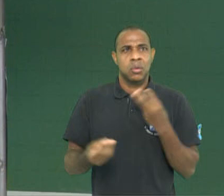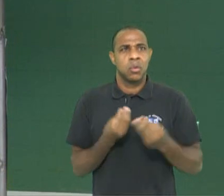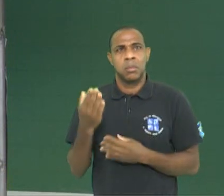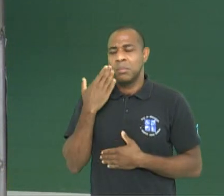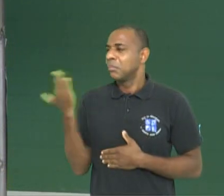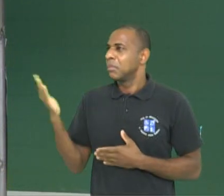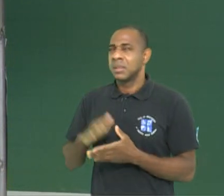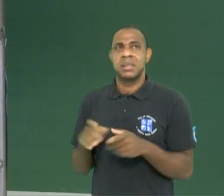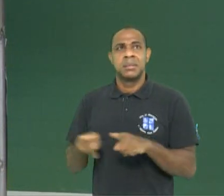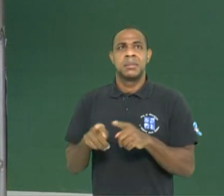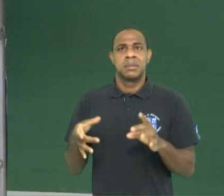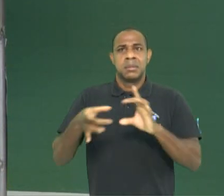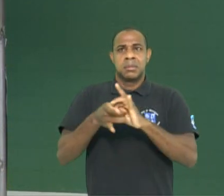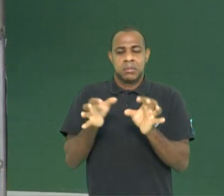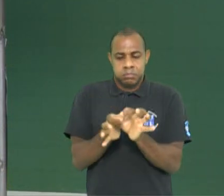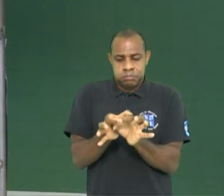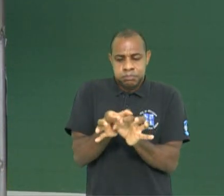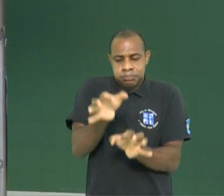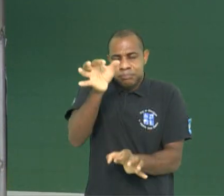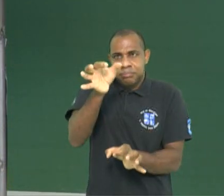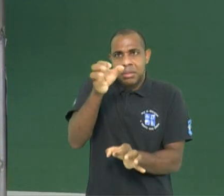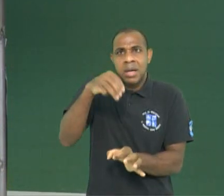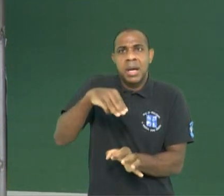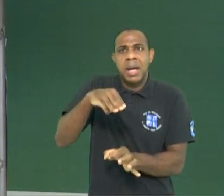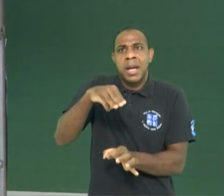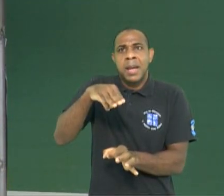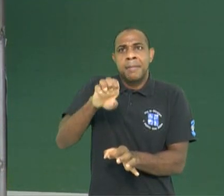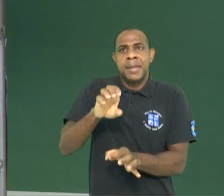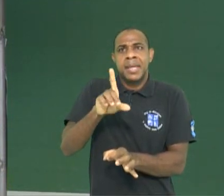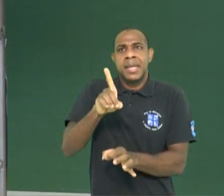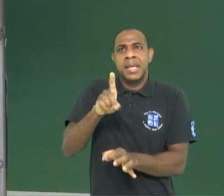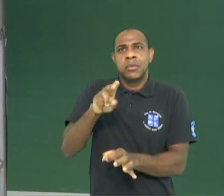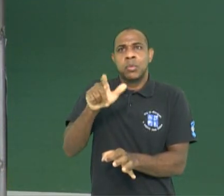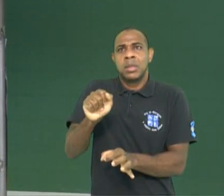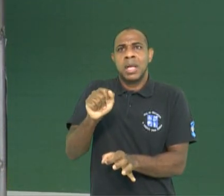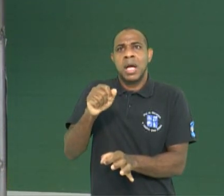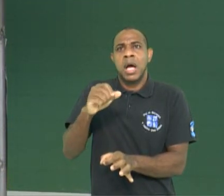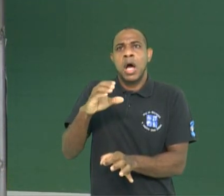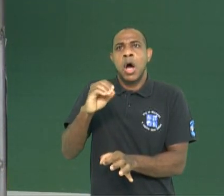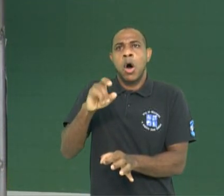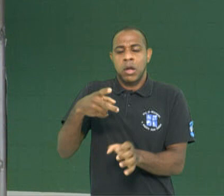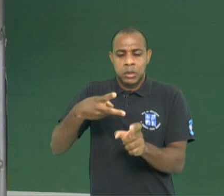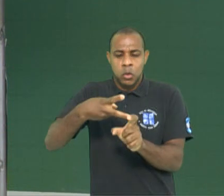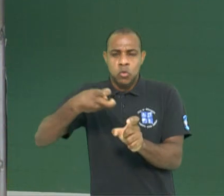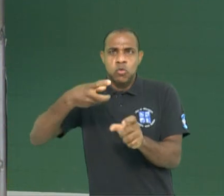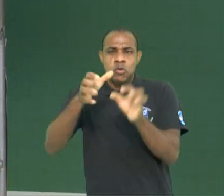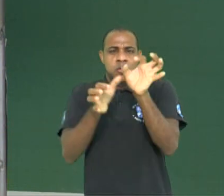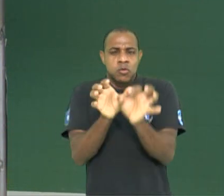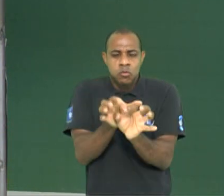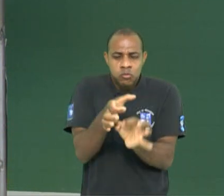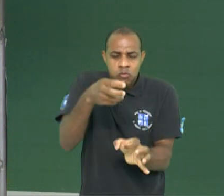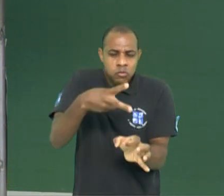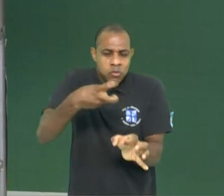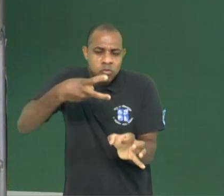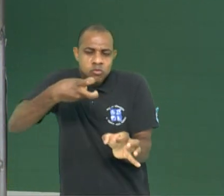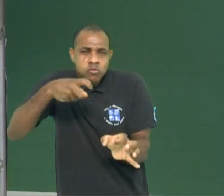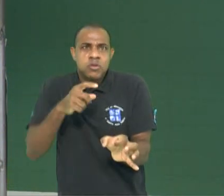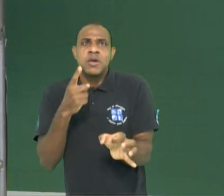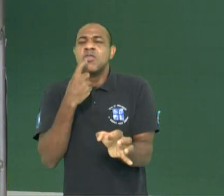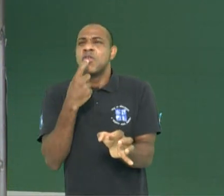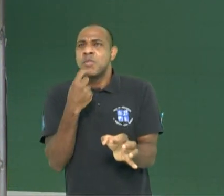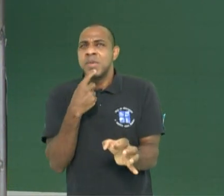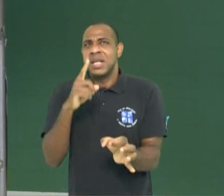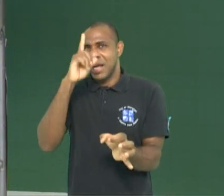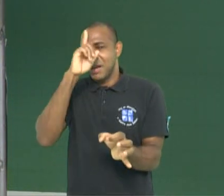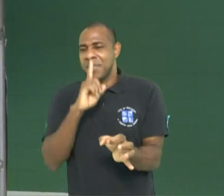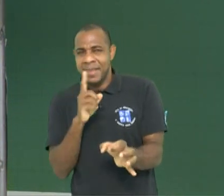com a medula óssea. Como nós vimos, o tecido ósseo ele tem o interior lá, que seria a medula óssea vermelha e amarela.